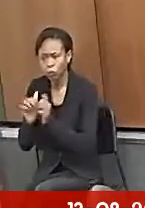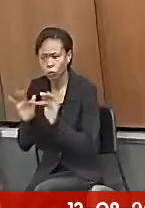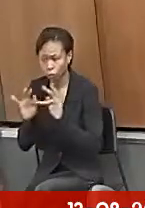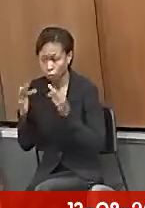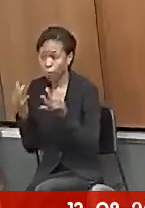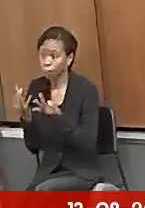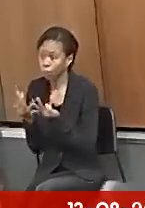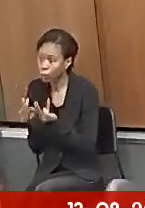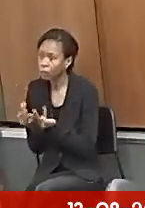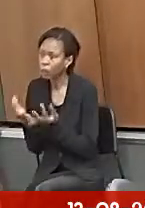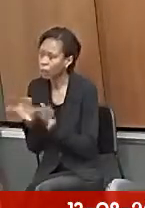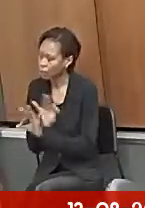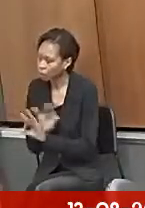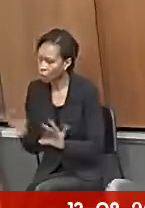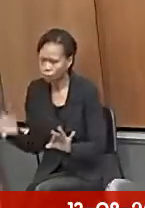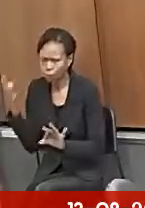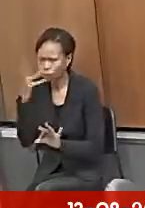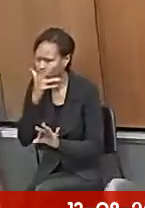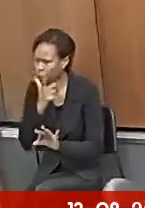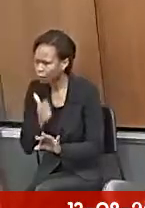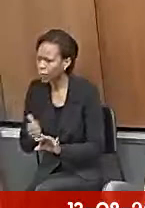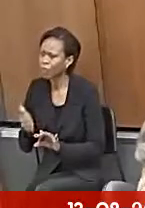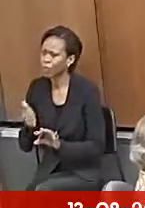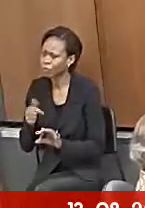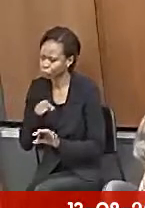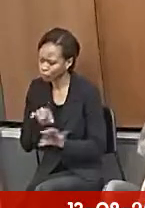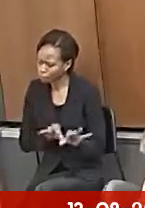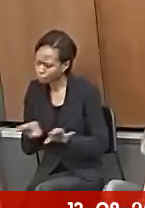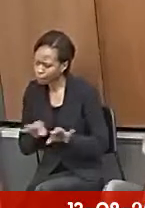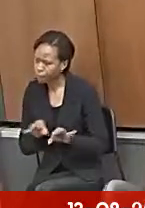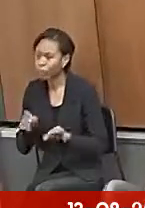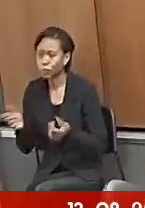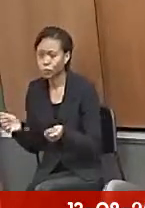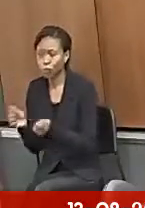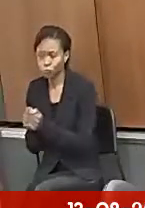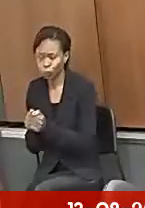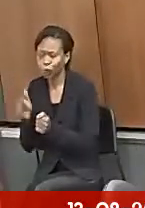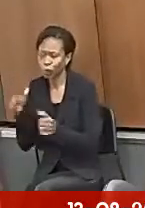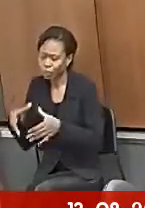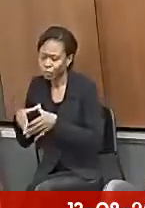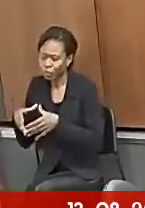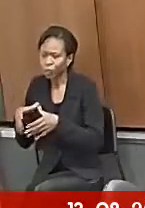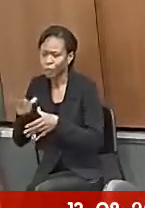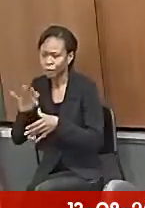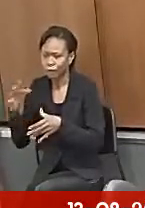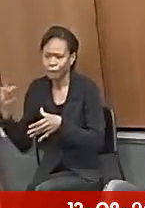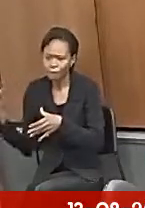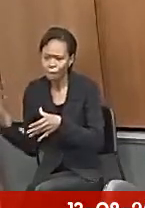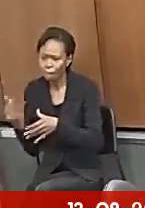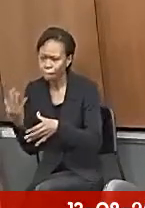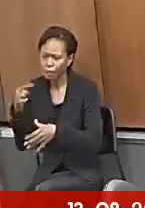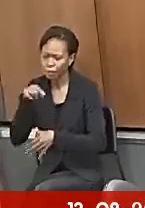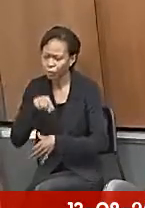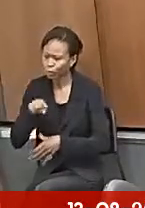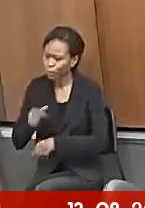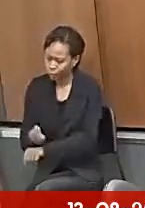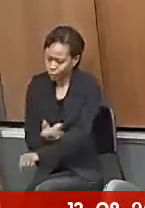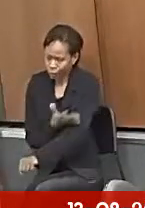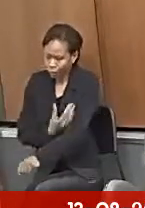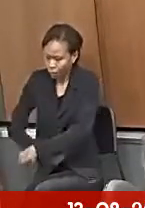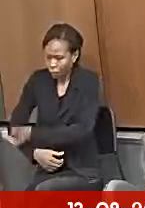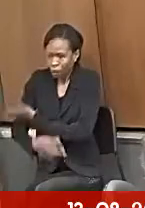que isso é belíssimo tudo que você constrói é a bela ainda mais do lado dessa família maravilhosa que eu pude ver a sua emoção e amor e emoção